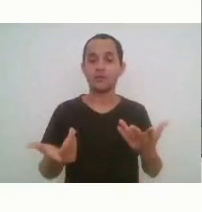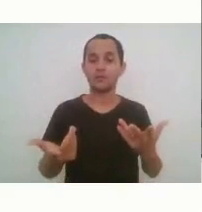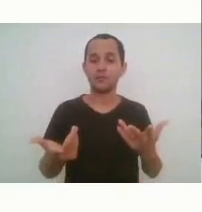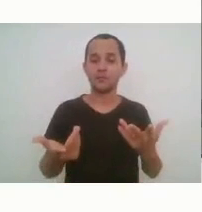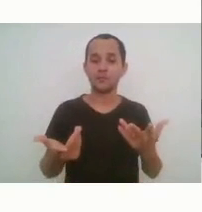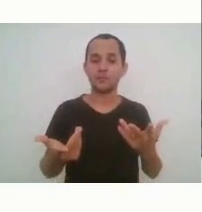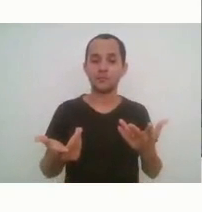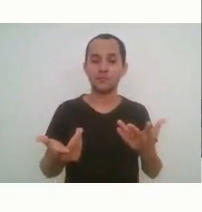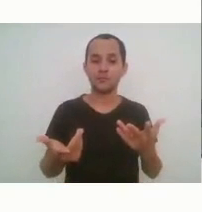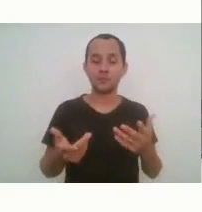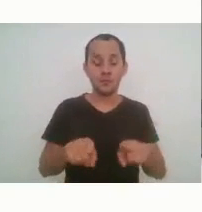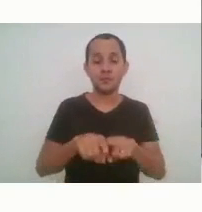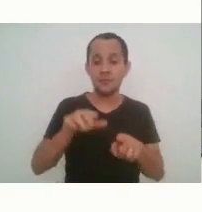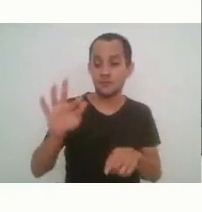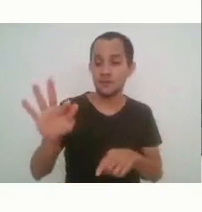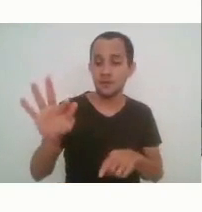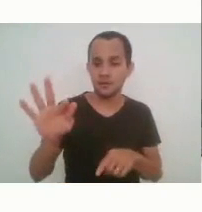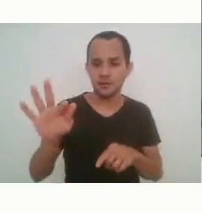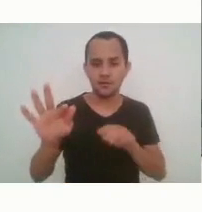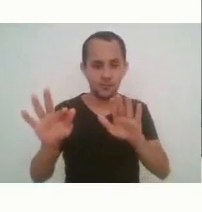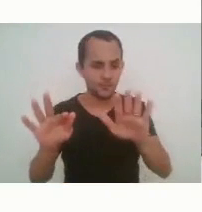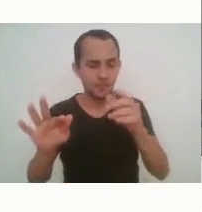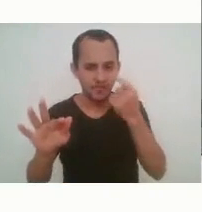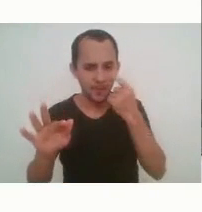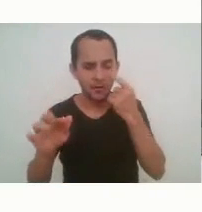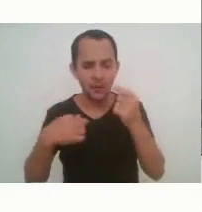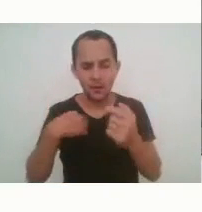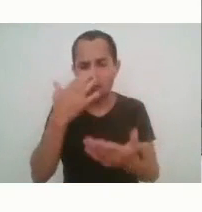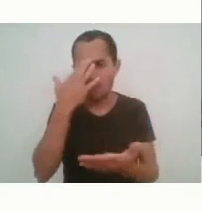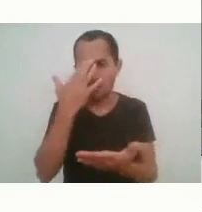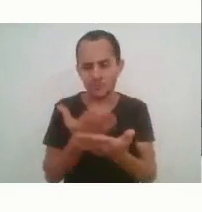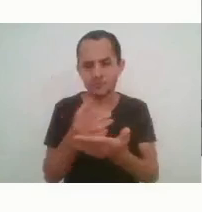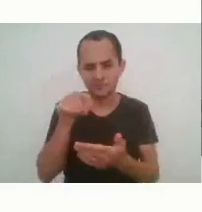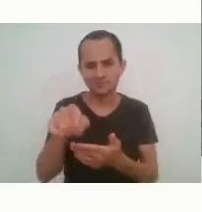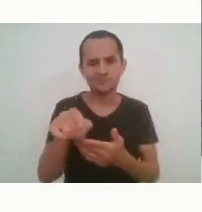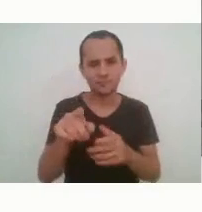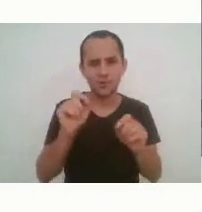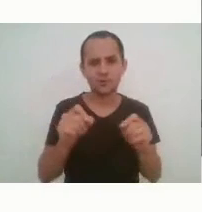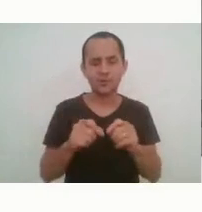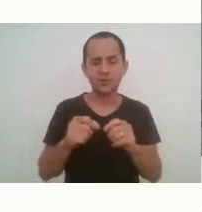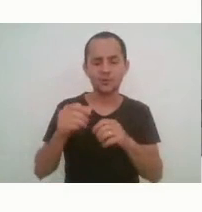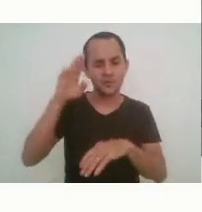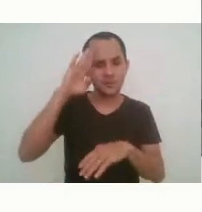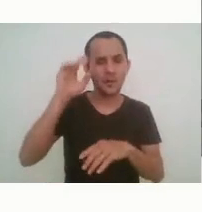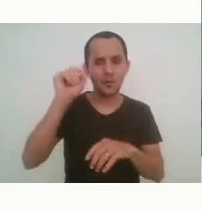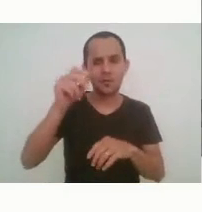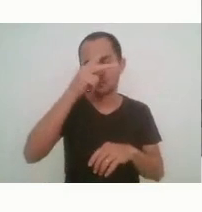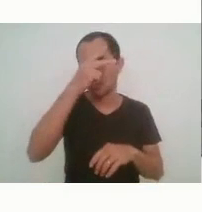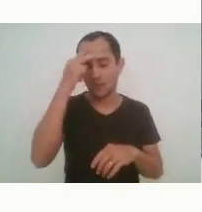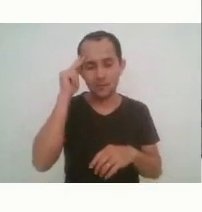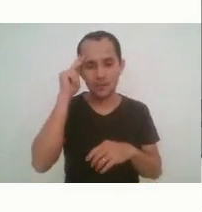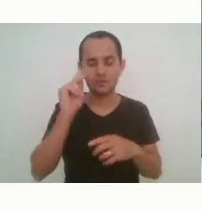e federal. Olha, Sebastião, eu acredito muito no protagonismo da pessoa com deficiência.